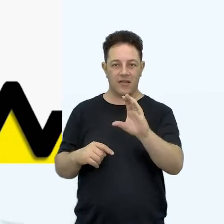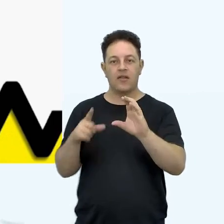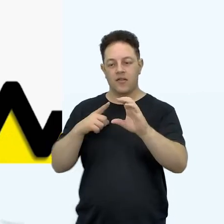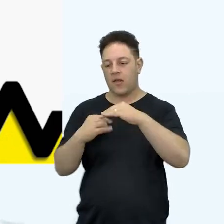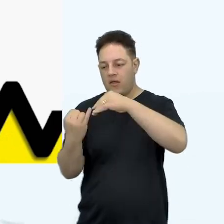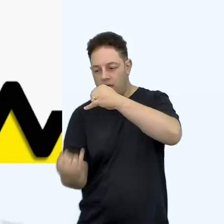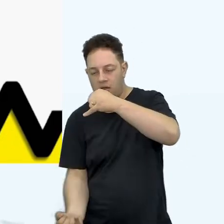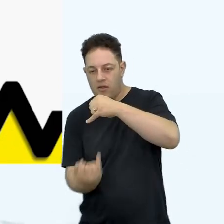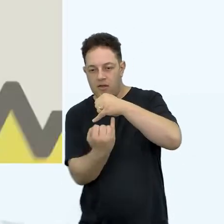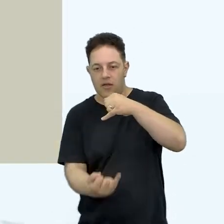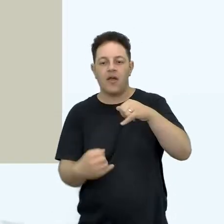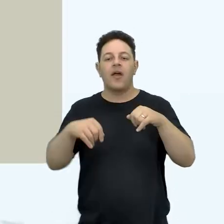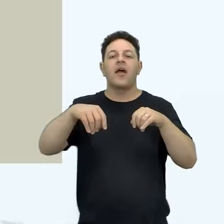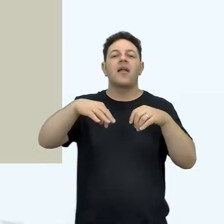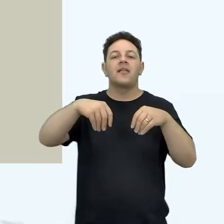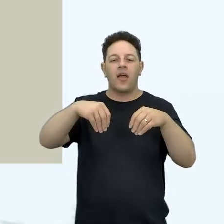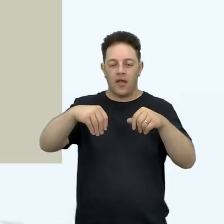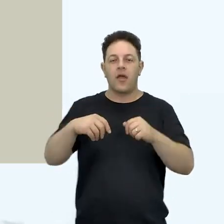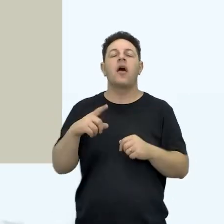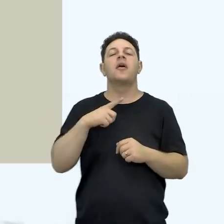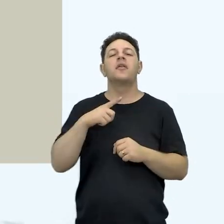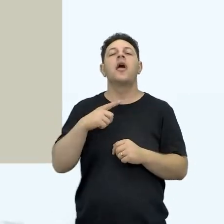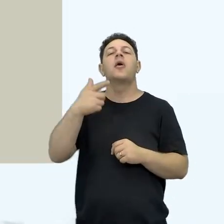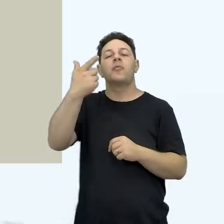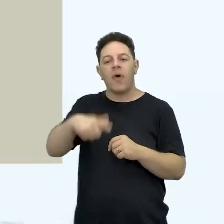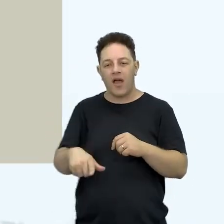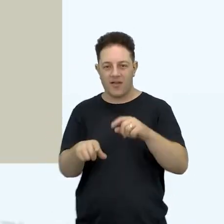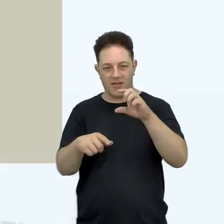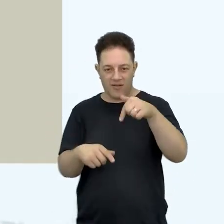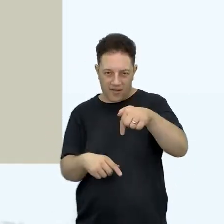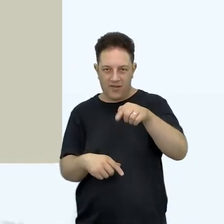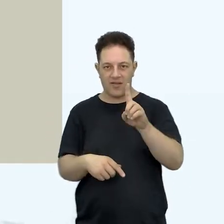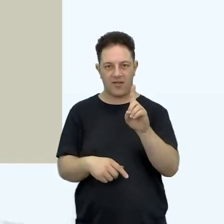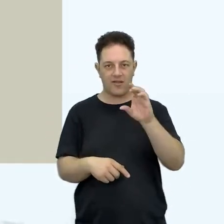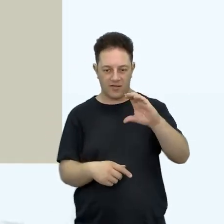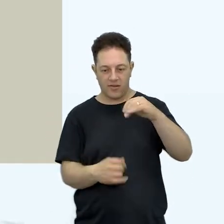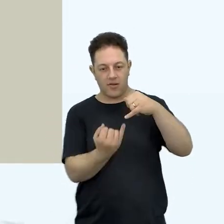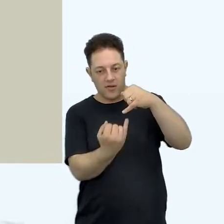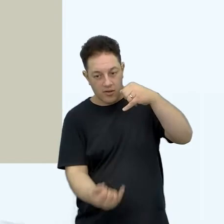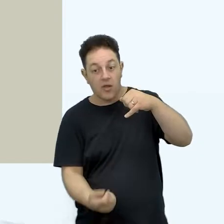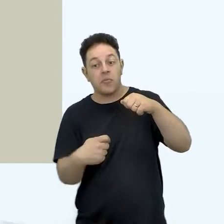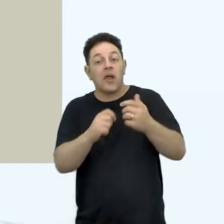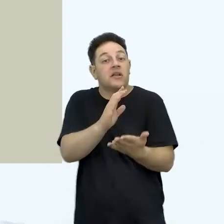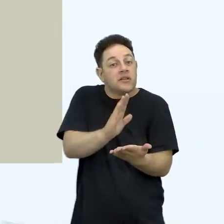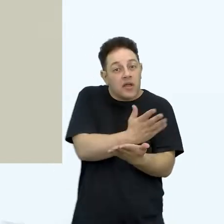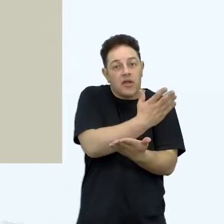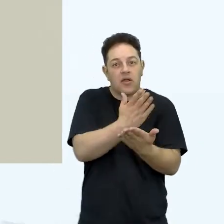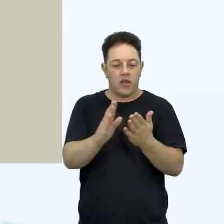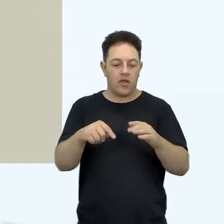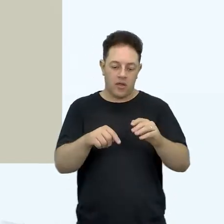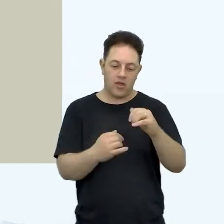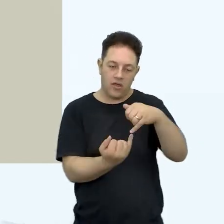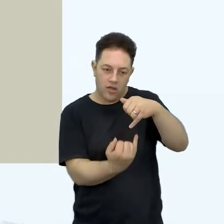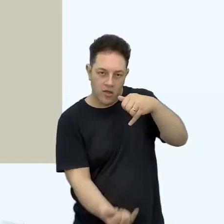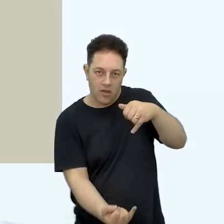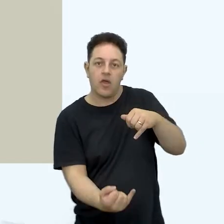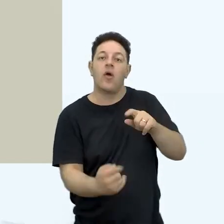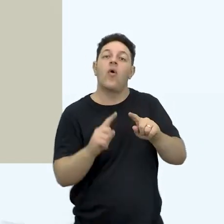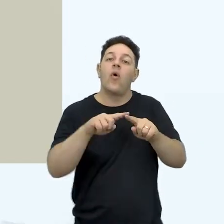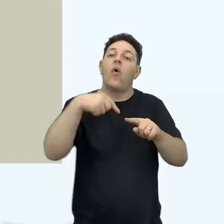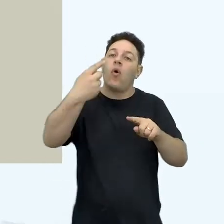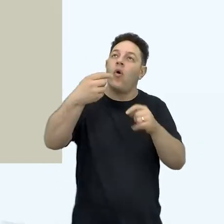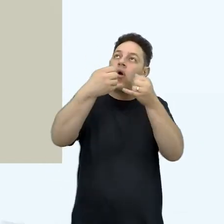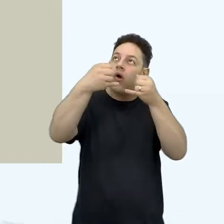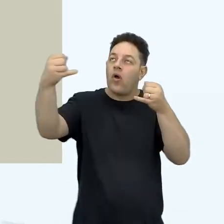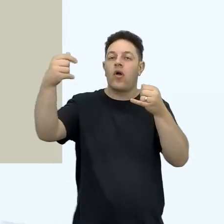E aqui eu tenho um outro aterramento para o QDC, que é o aterramento da casa. Esse aterramento tem que ser separado, ok? Então, aterramento do medidor é uma